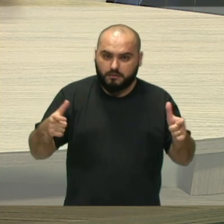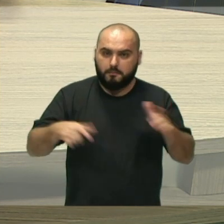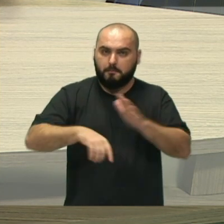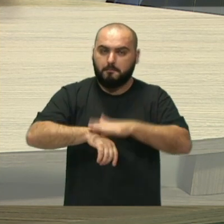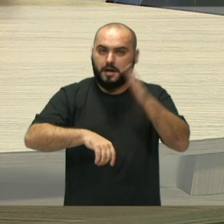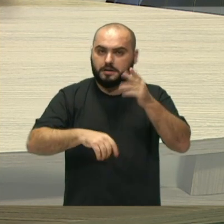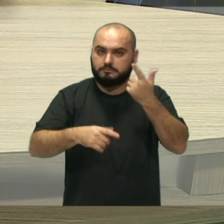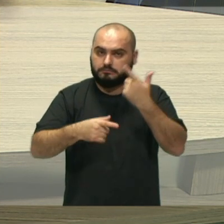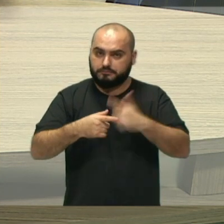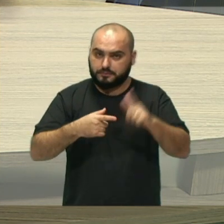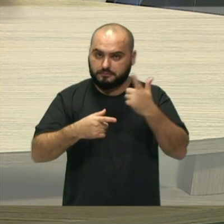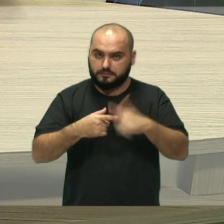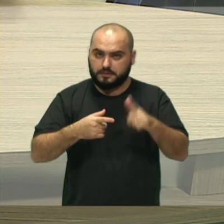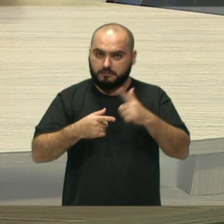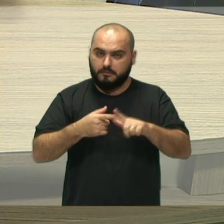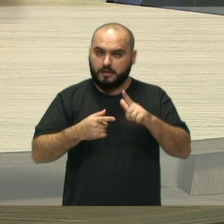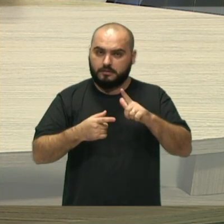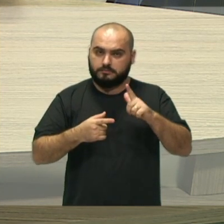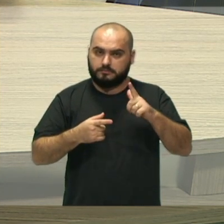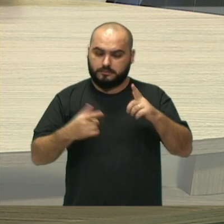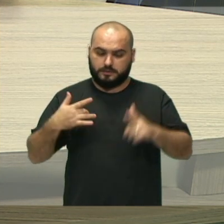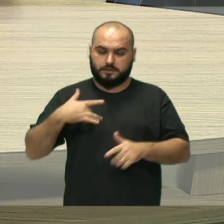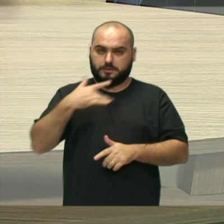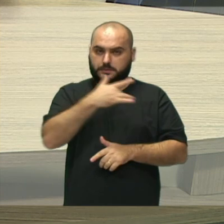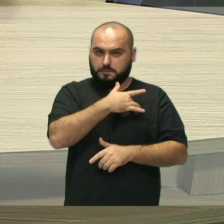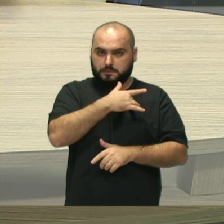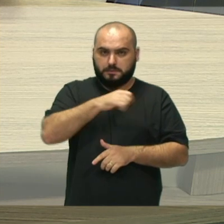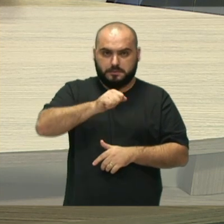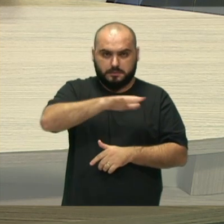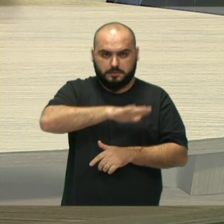problemas mentais, que são inclusive incapacitantes para